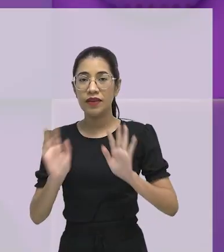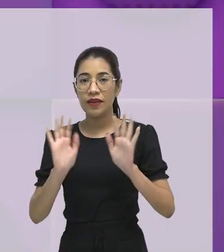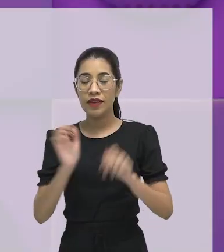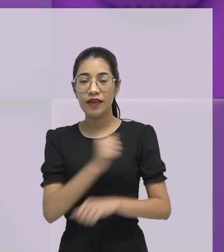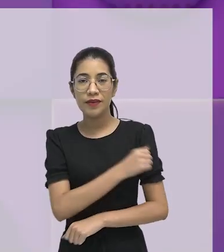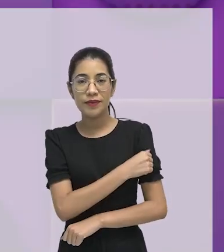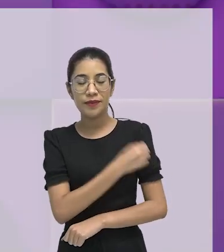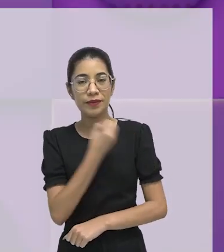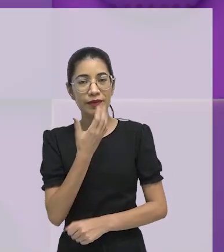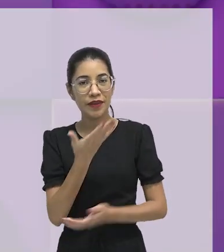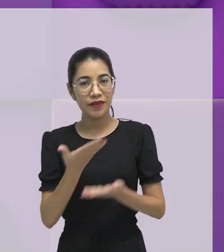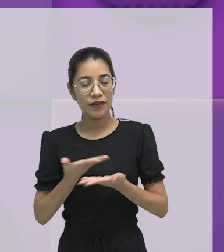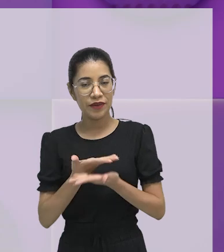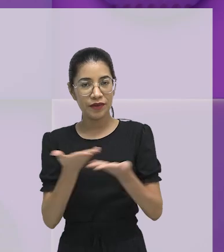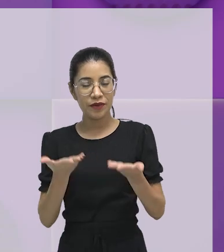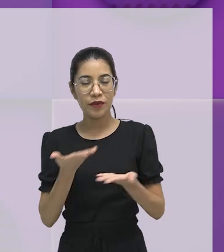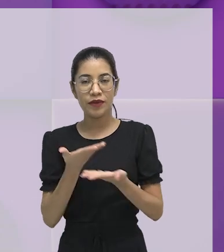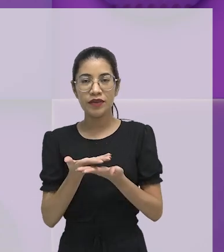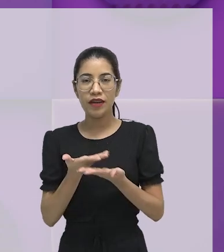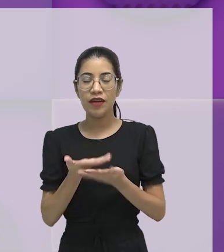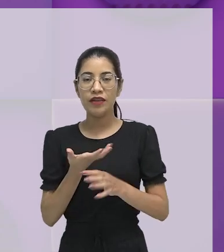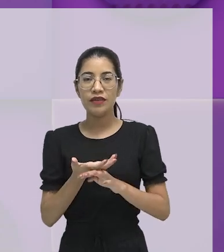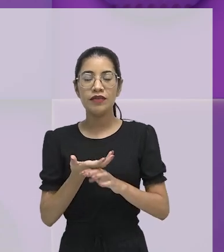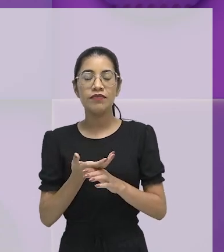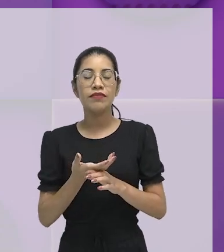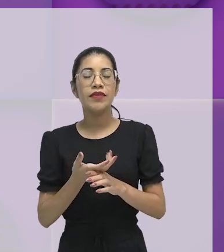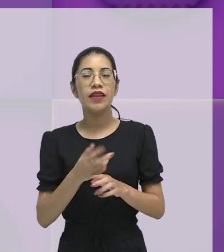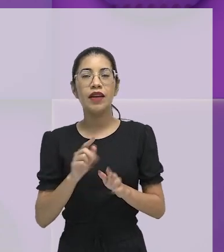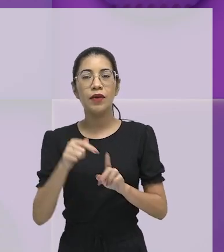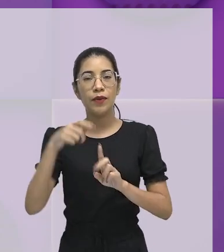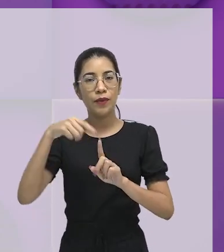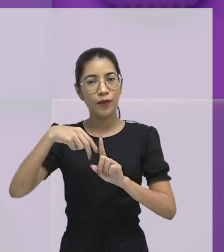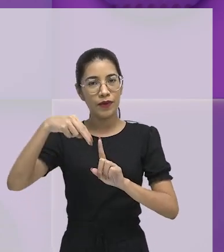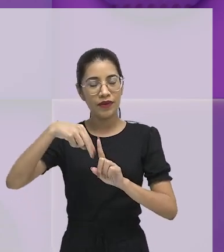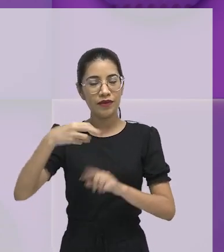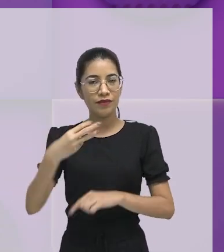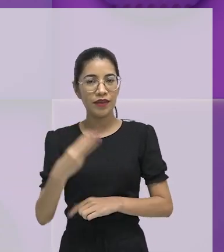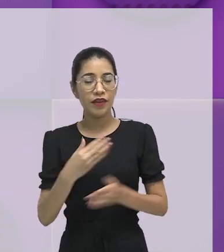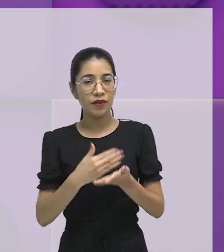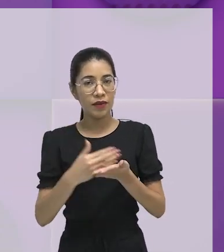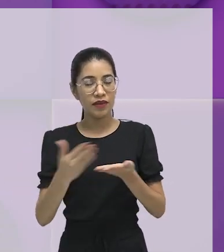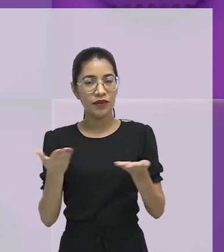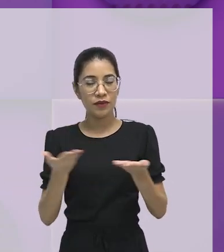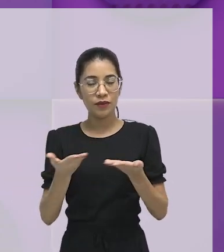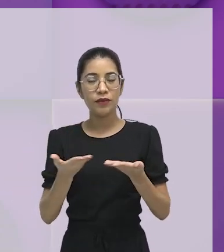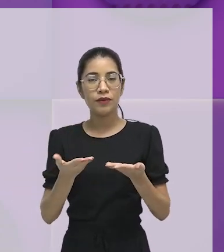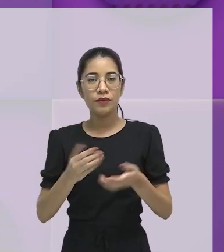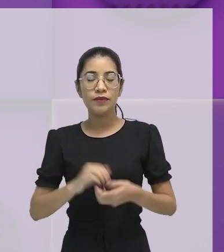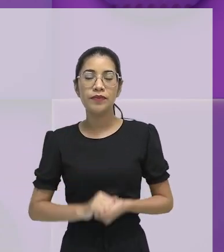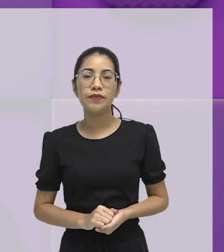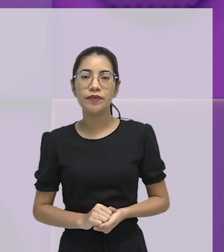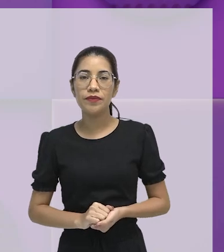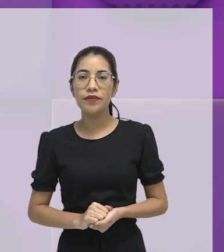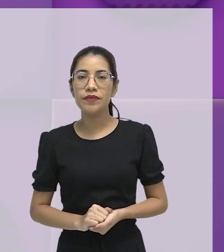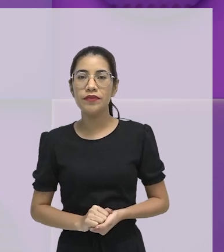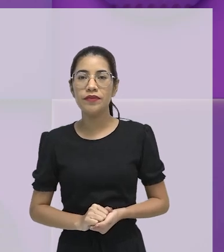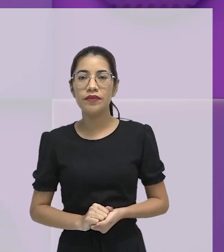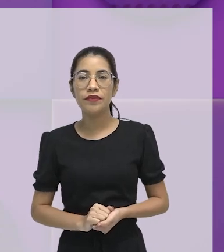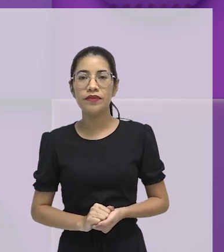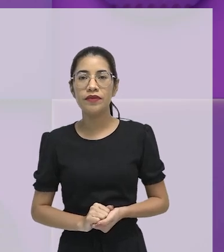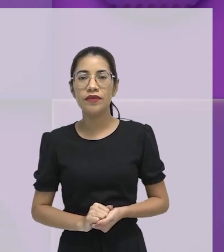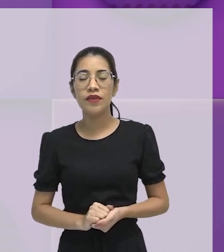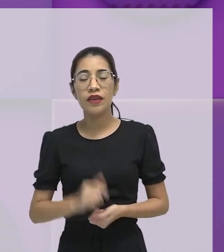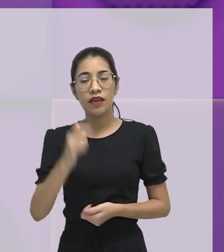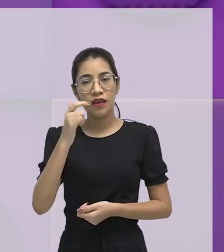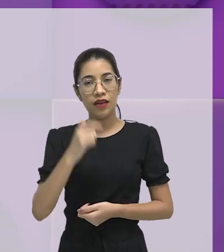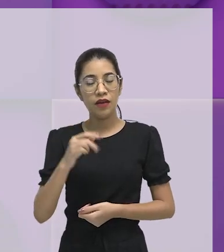Olá, alunos, sejam todos bem-vindos à nossa unidade de número 3. Hoje nós estamos iniciando uma nova unidade de estudos, tá? Aqui quem